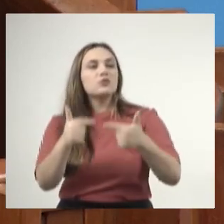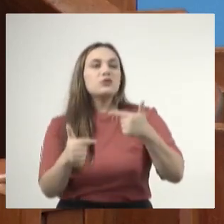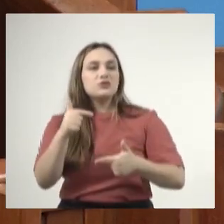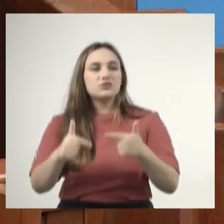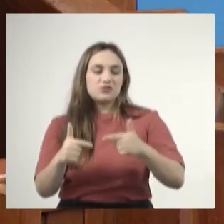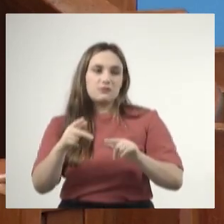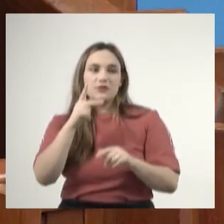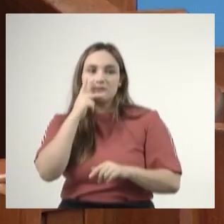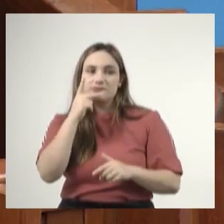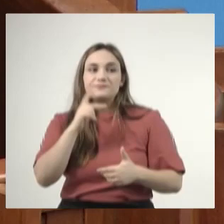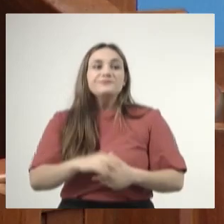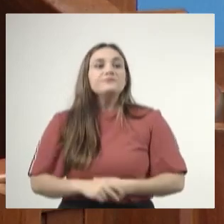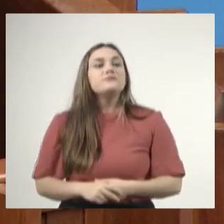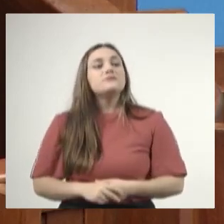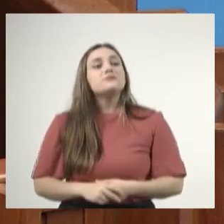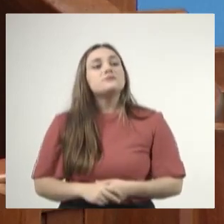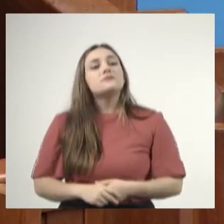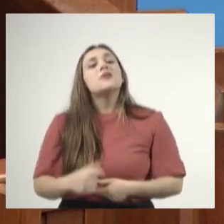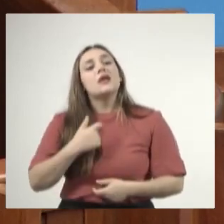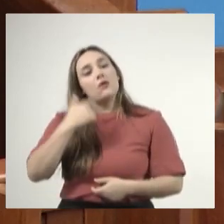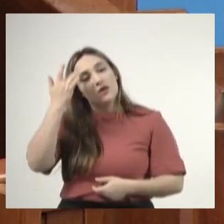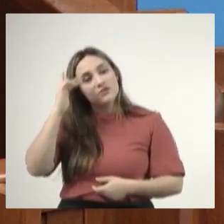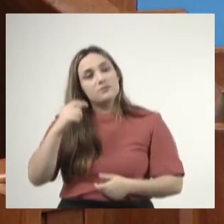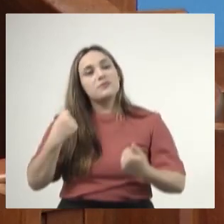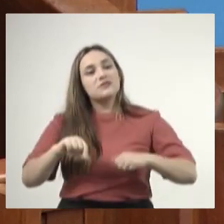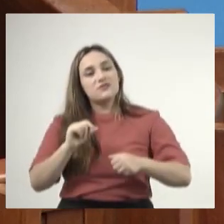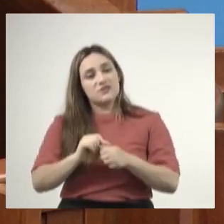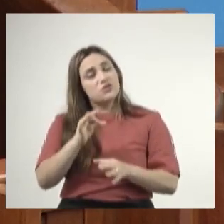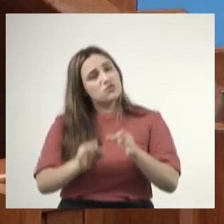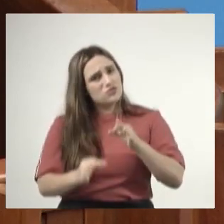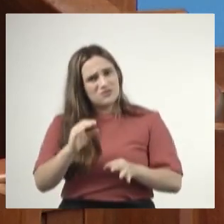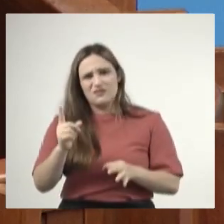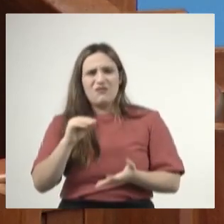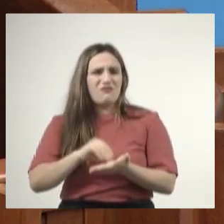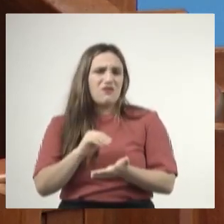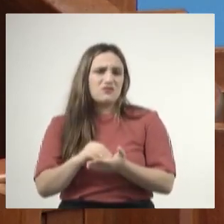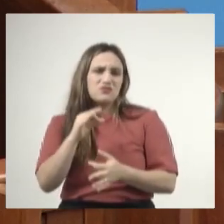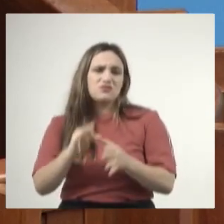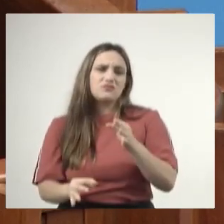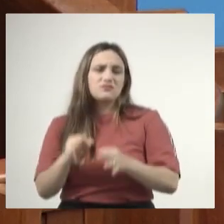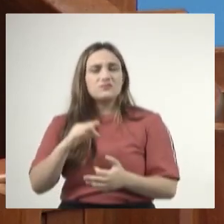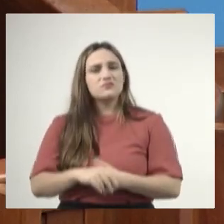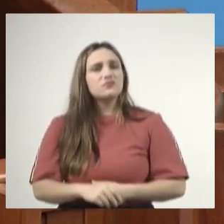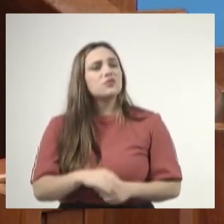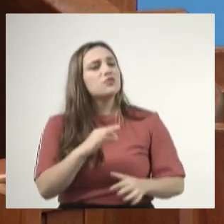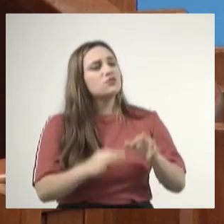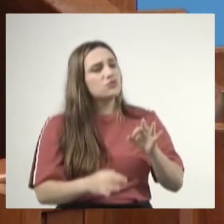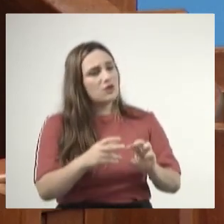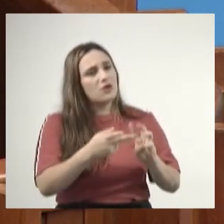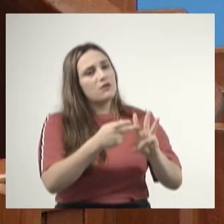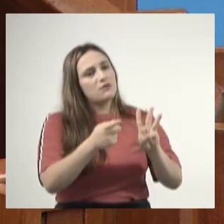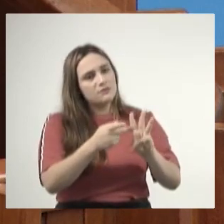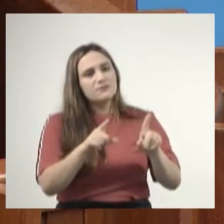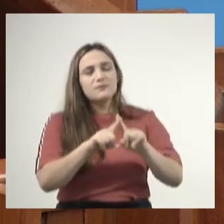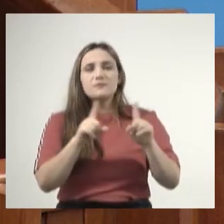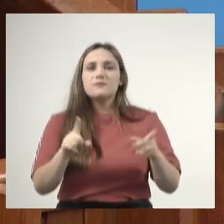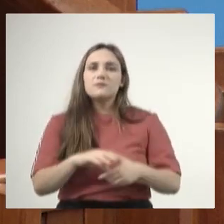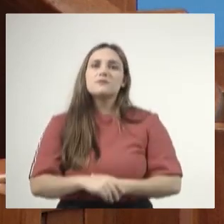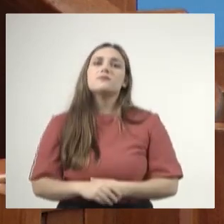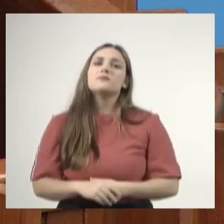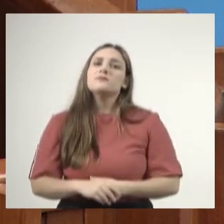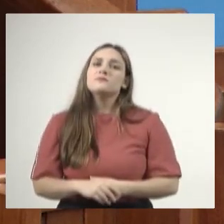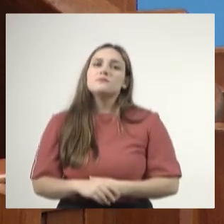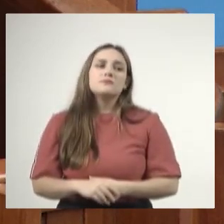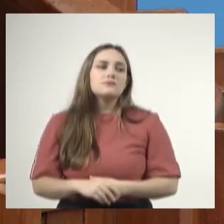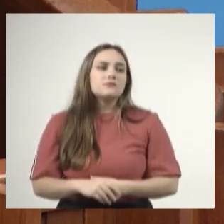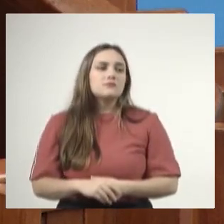eu entendo que tem que fazer justiça e não injustiça. Justiça para o índio, mas sem fazer injustiça para o povo